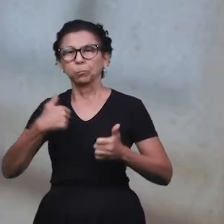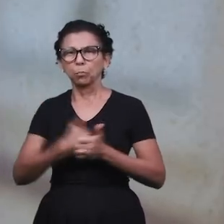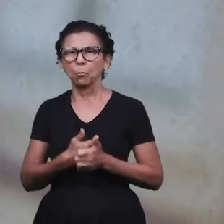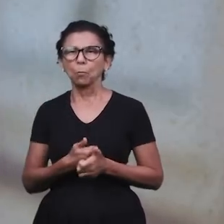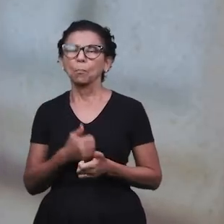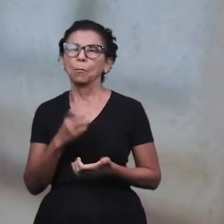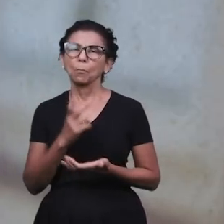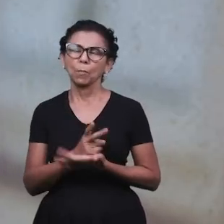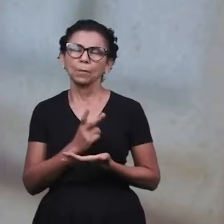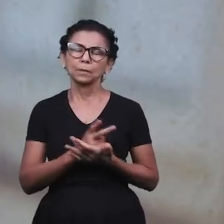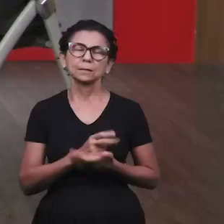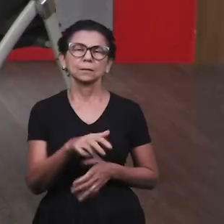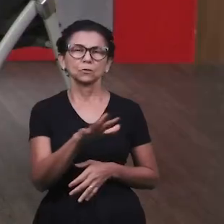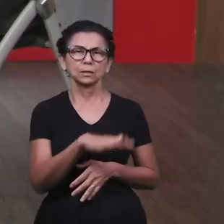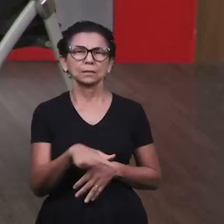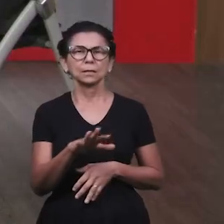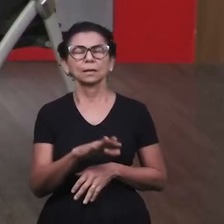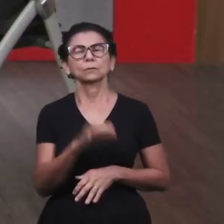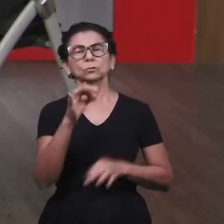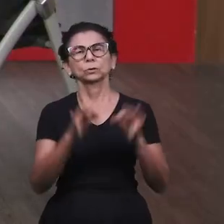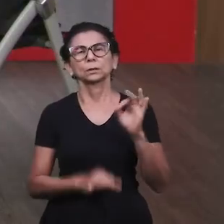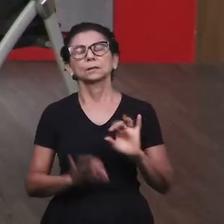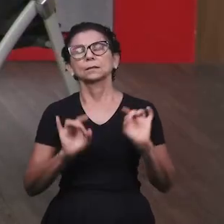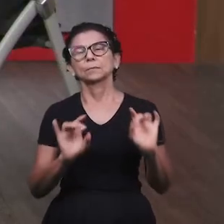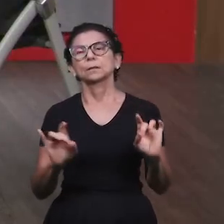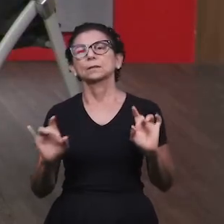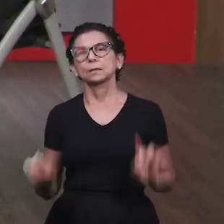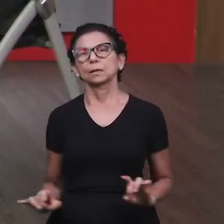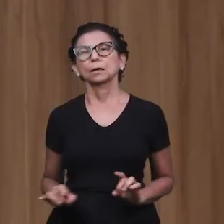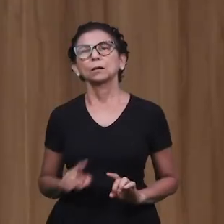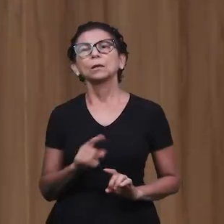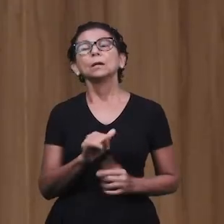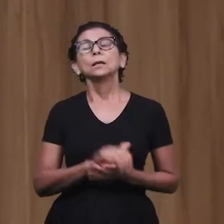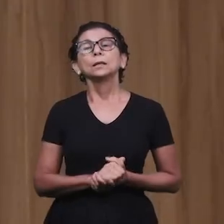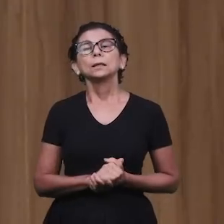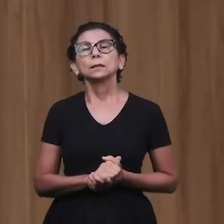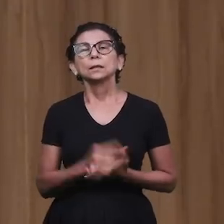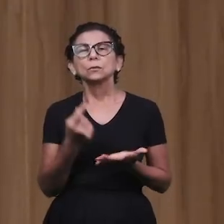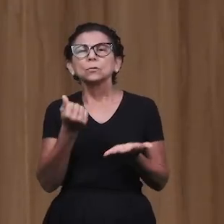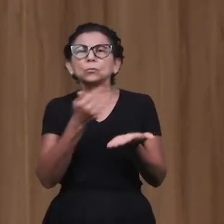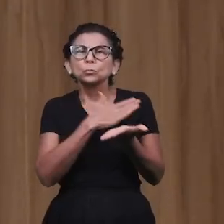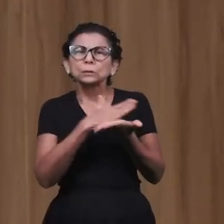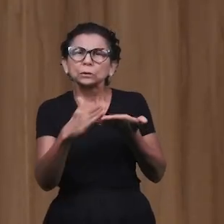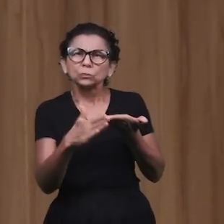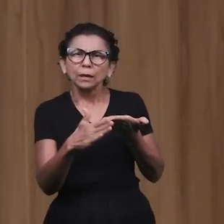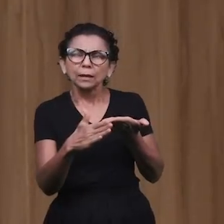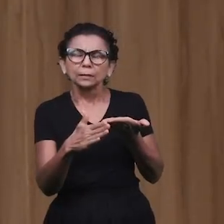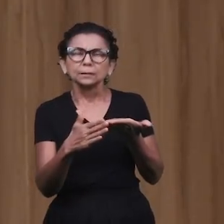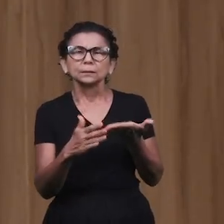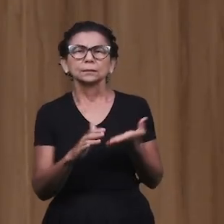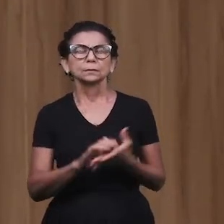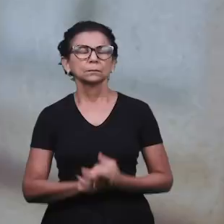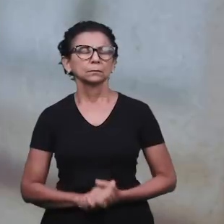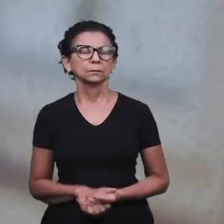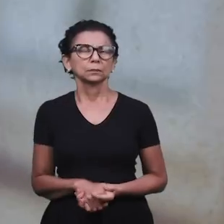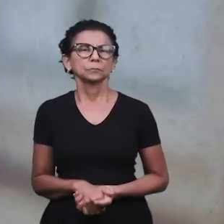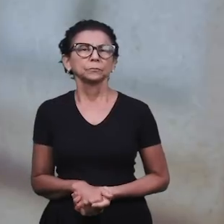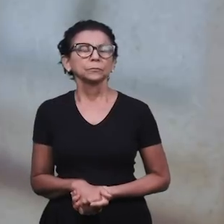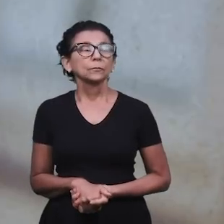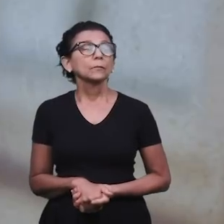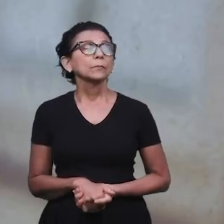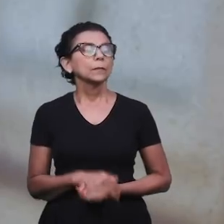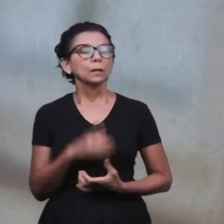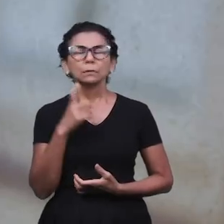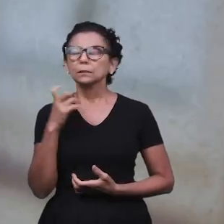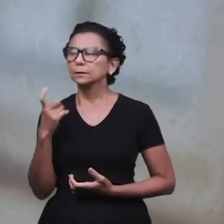no juizado especial civil. O juizado especial civil ele tem custas processuais no início? Interessante uma